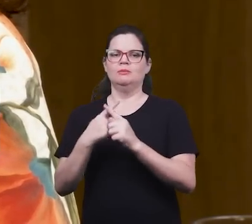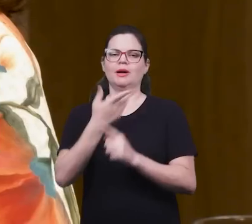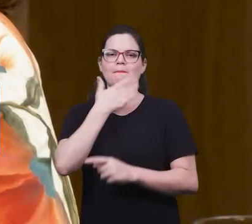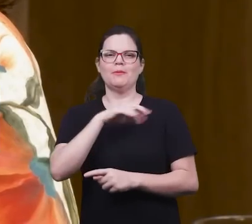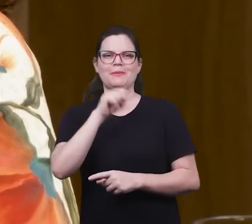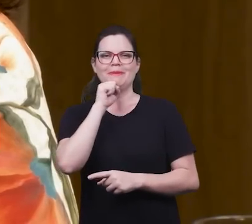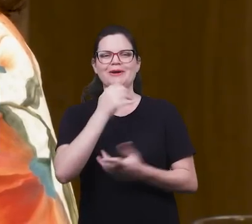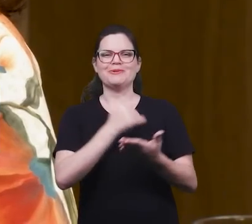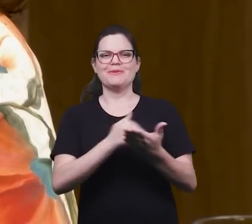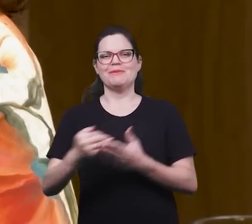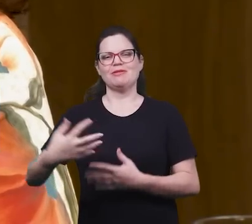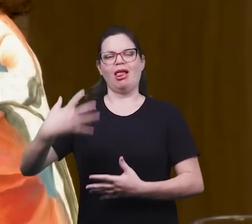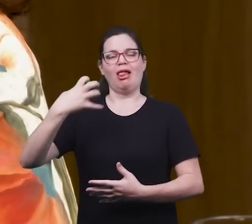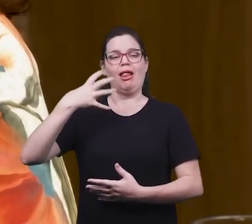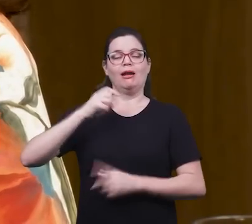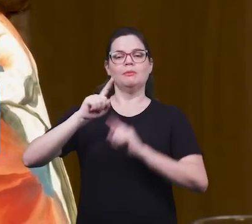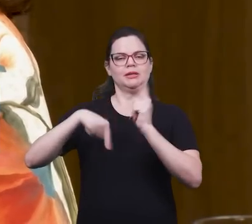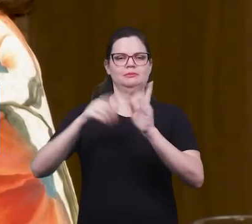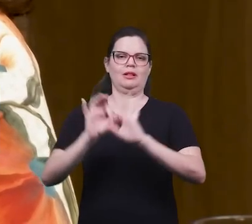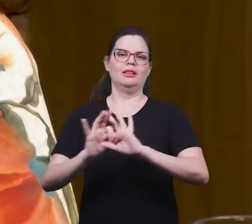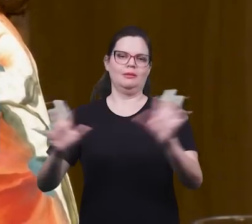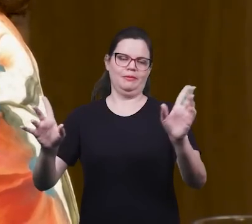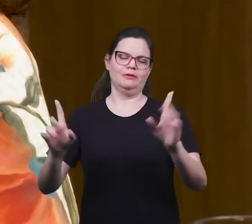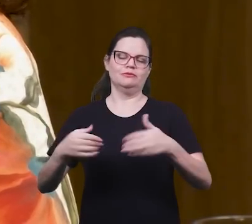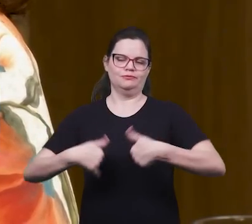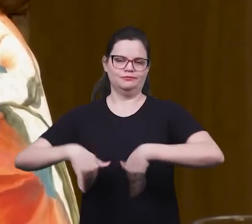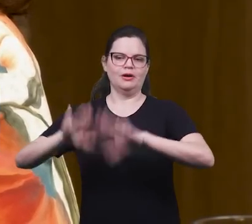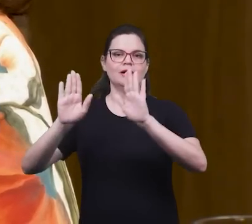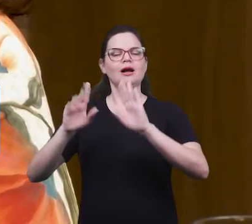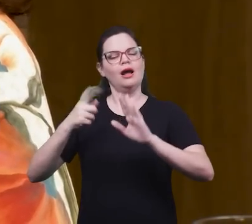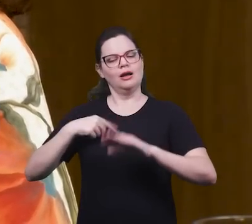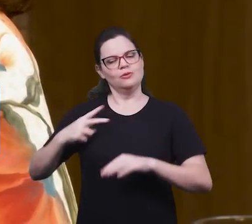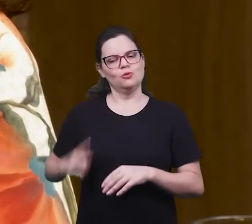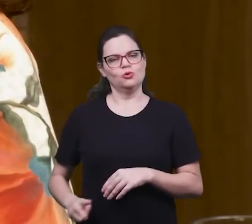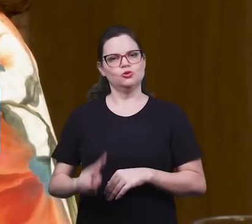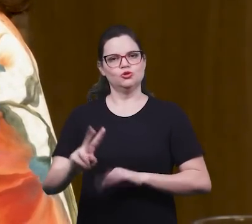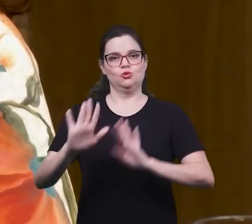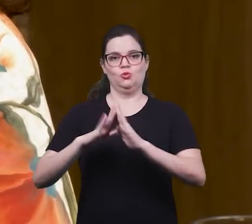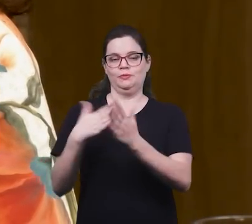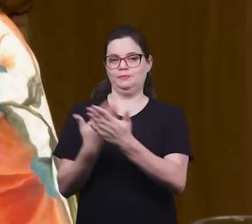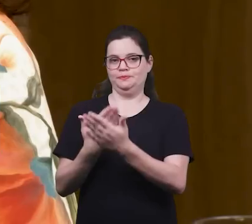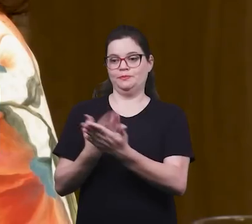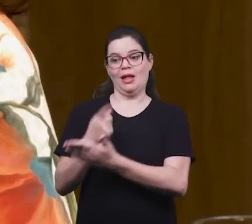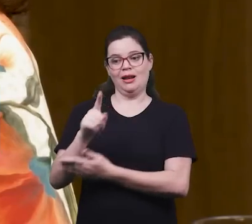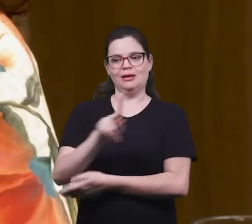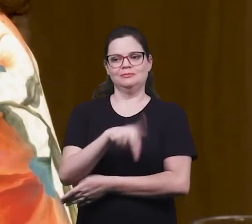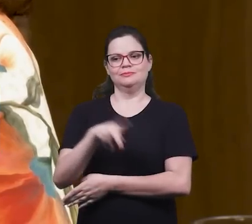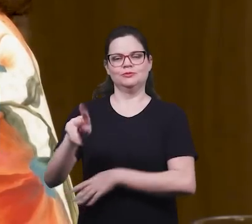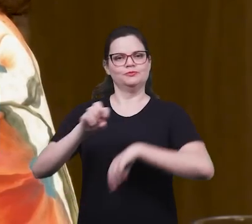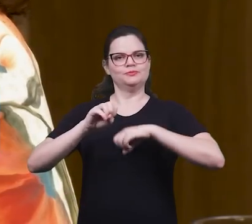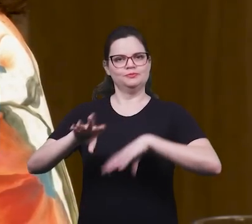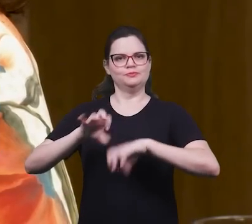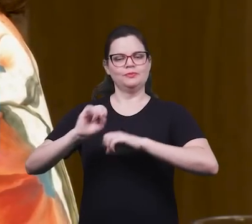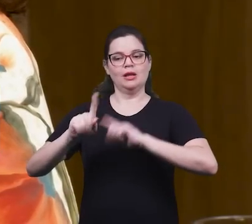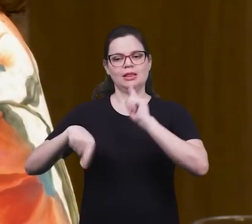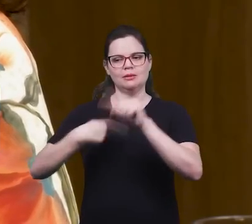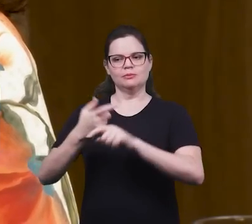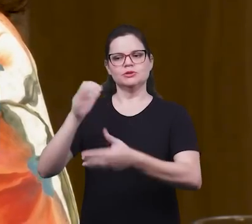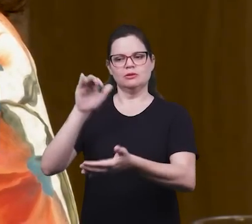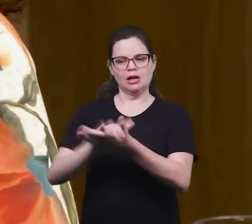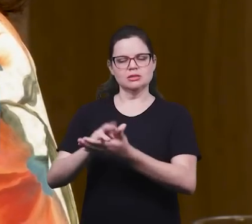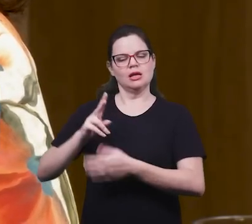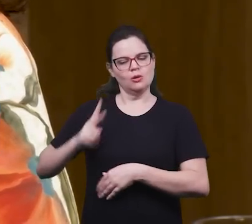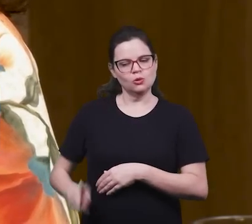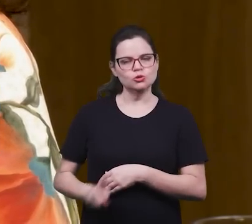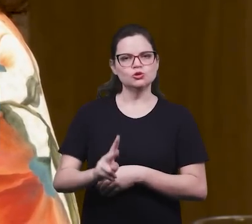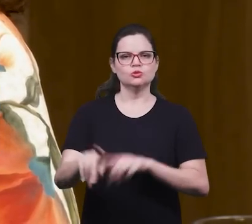não queria, mas depois ele liberou para me estudar. E continuei ainda dando aula, né? Assim que eu casei, né?